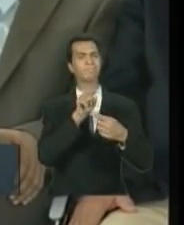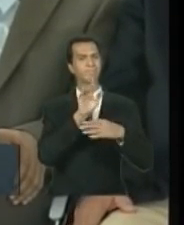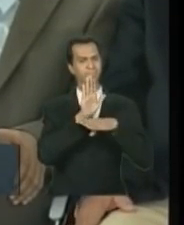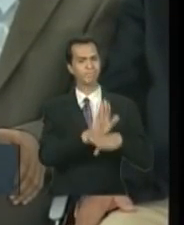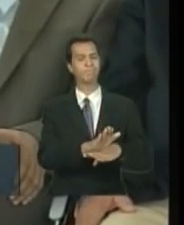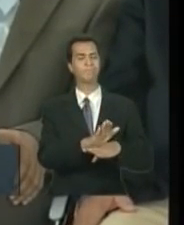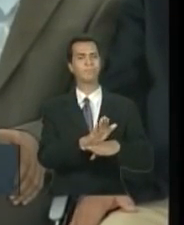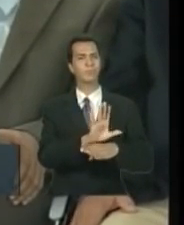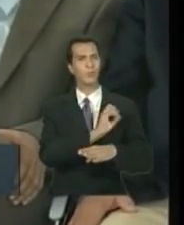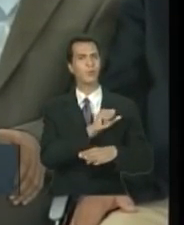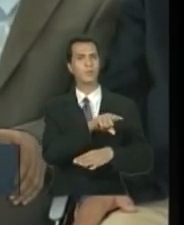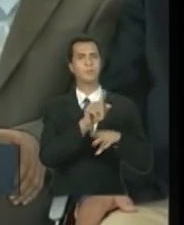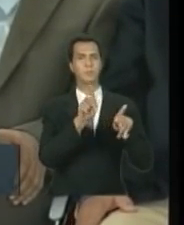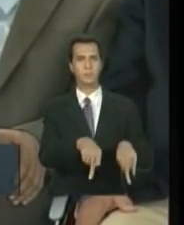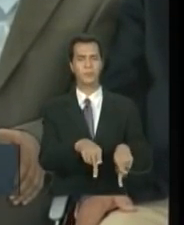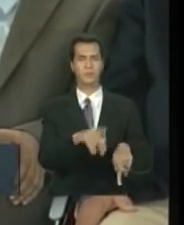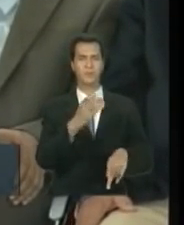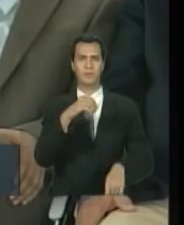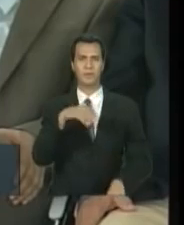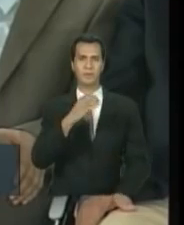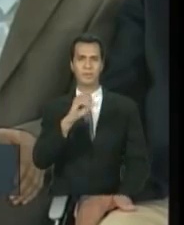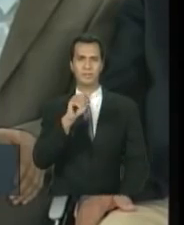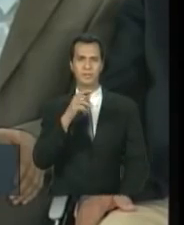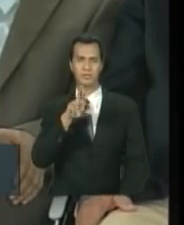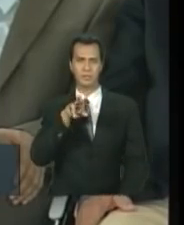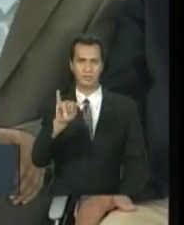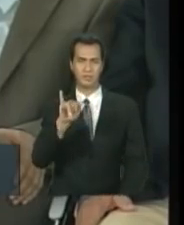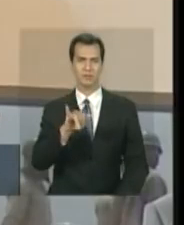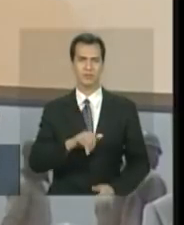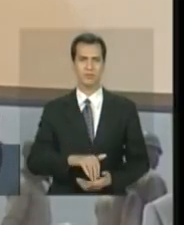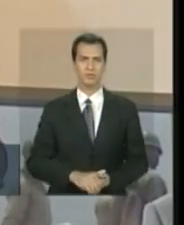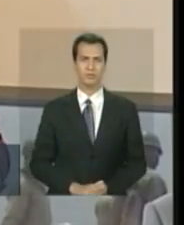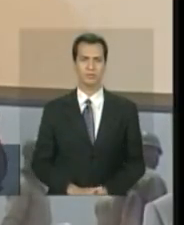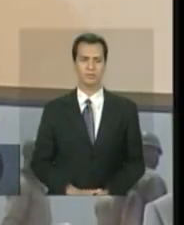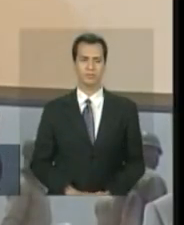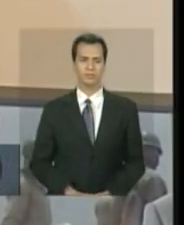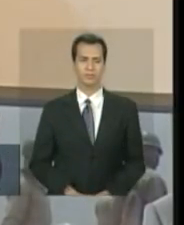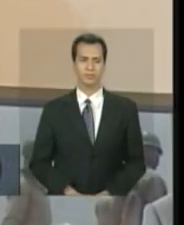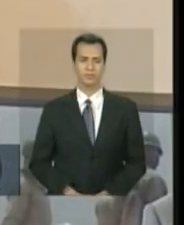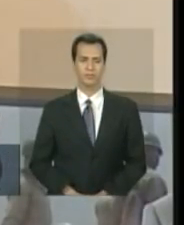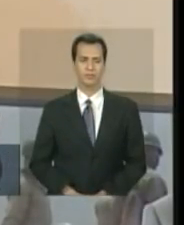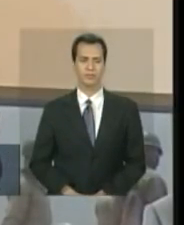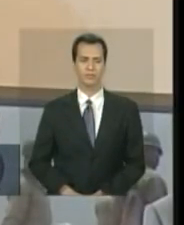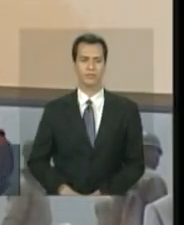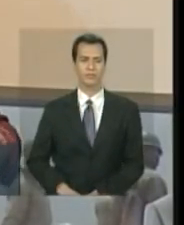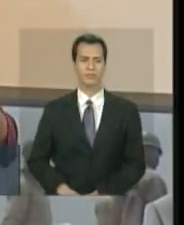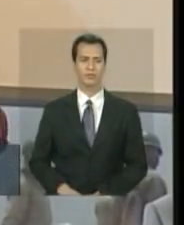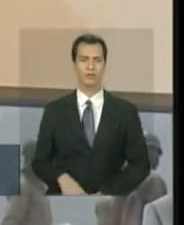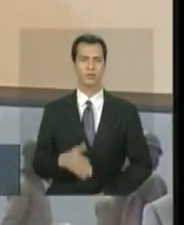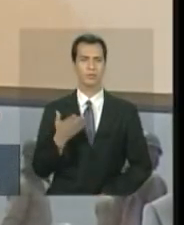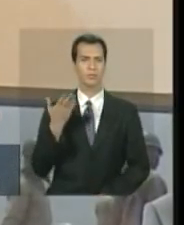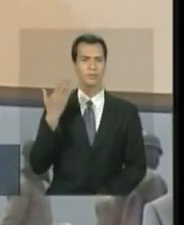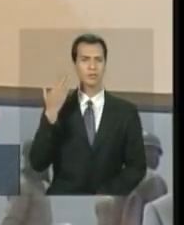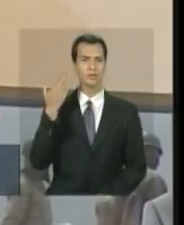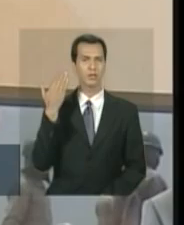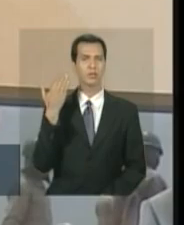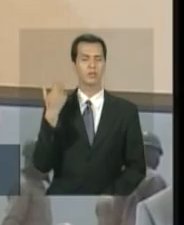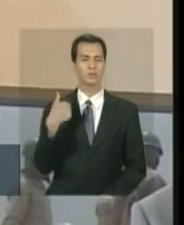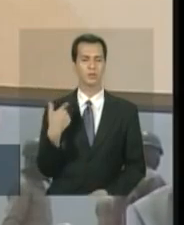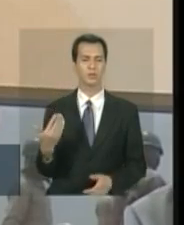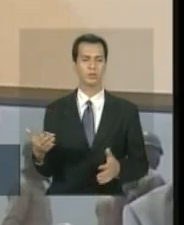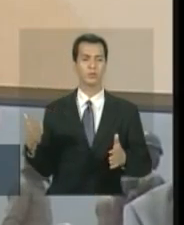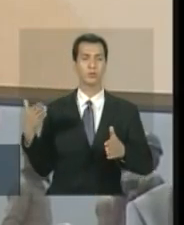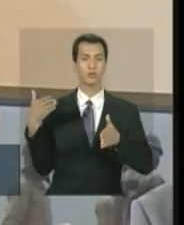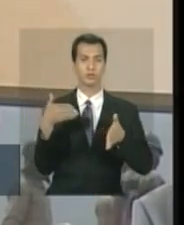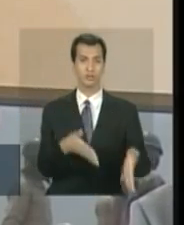de Camaçari. Quando eu cheguei, o prefeito me disse: essa é